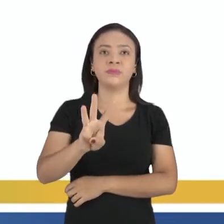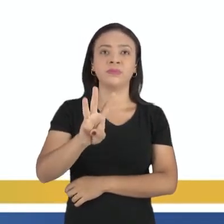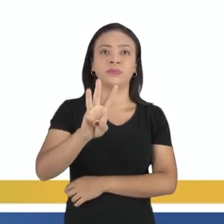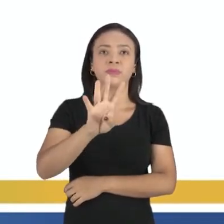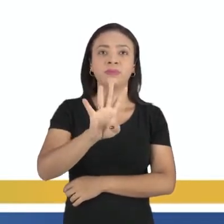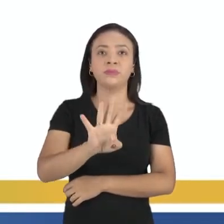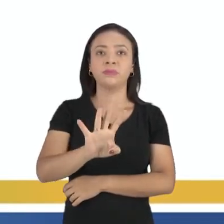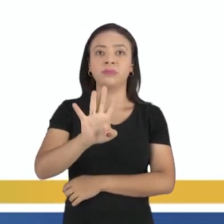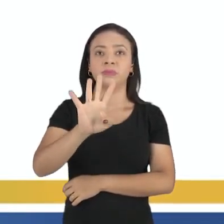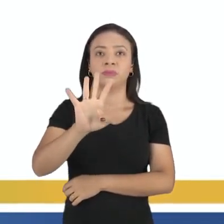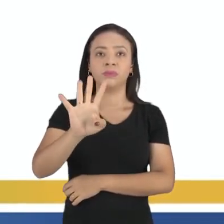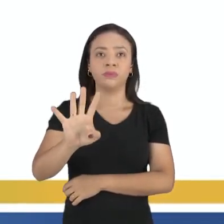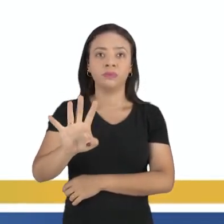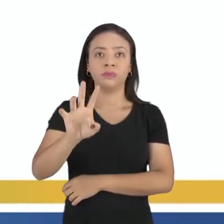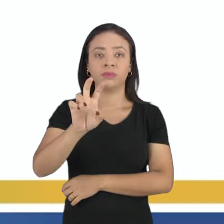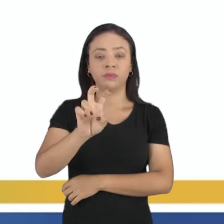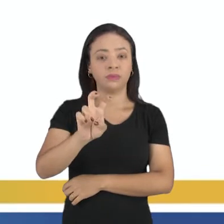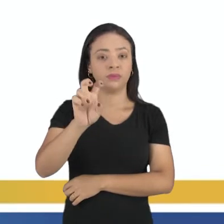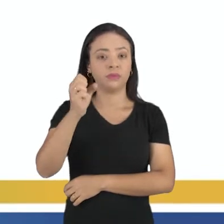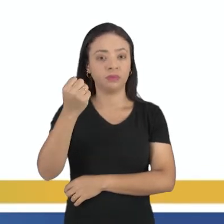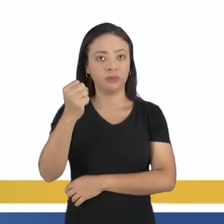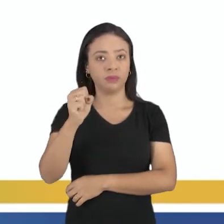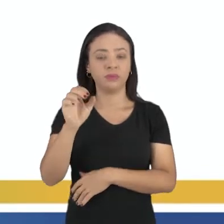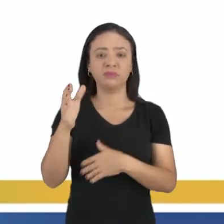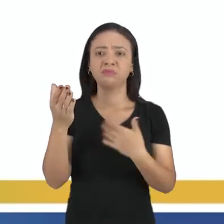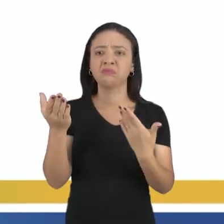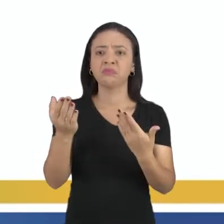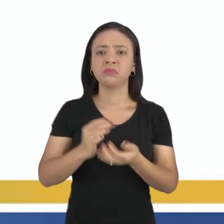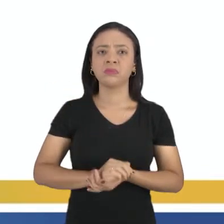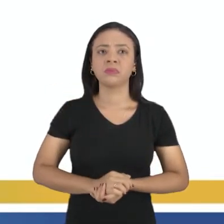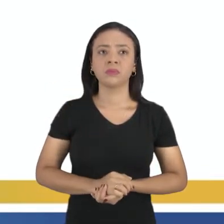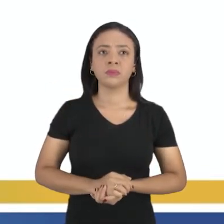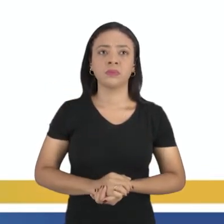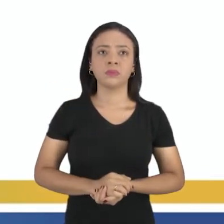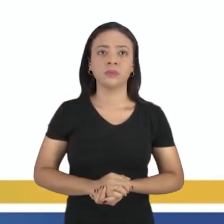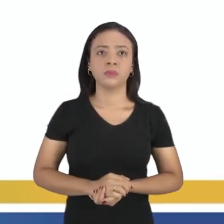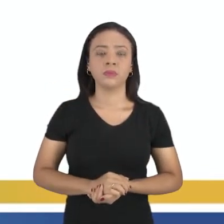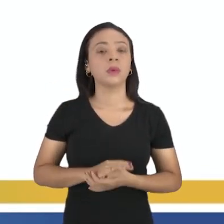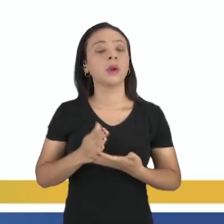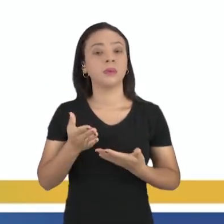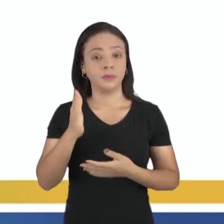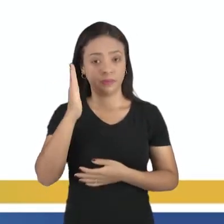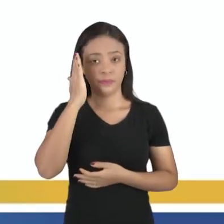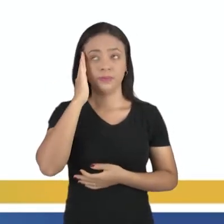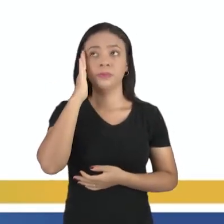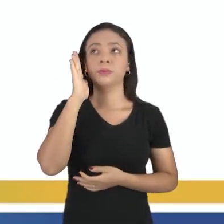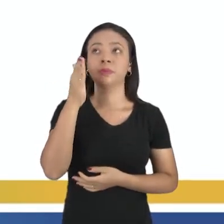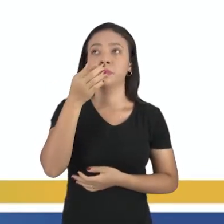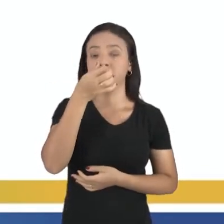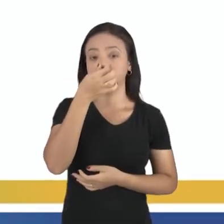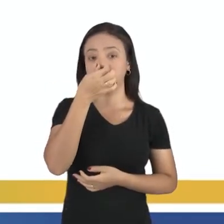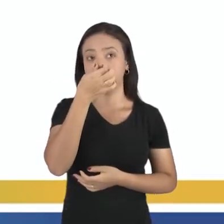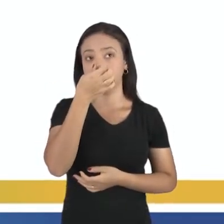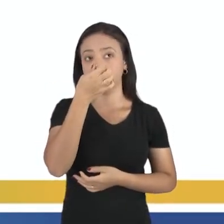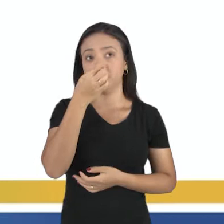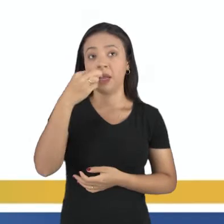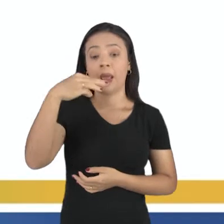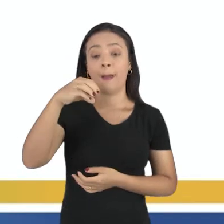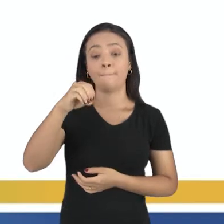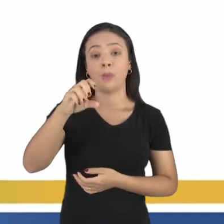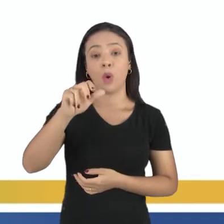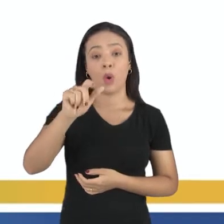2, 3, 4, 4, 5 e 8. Então, nós sabemos já que a moda